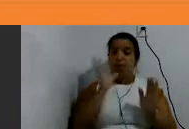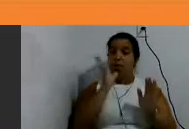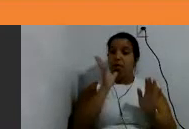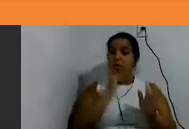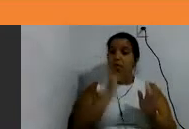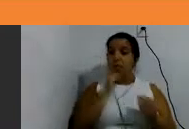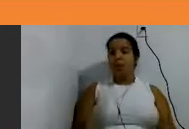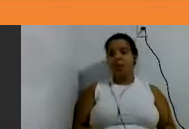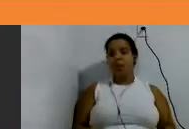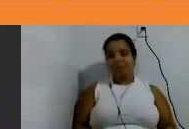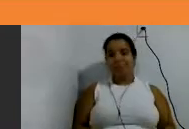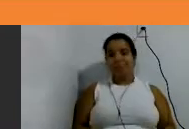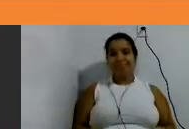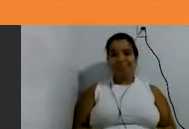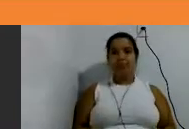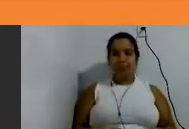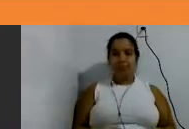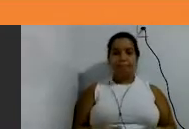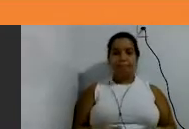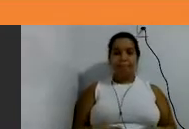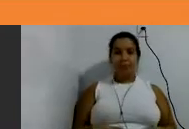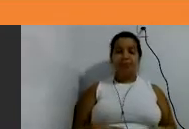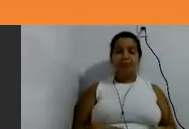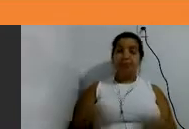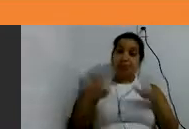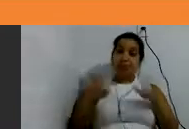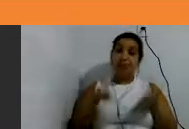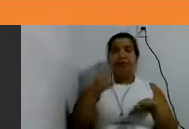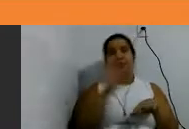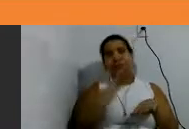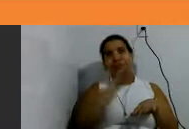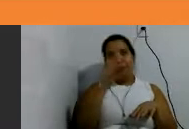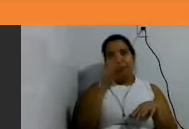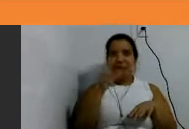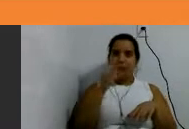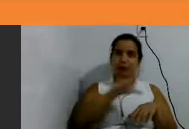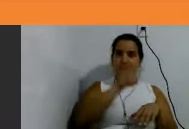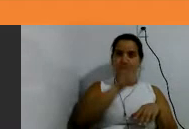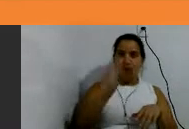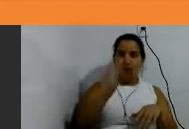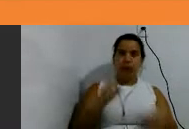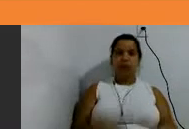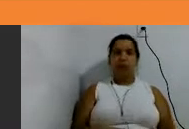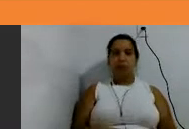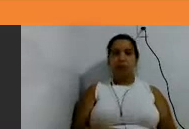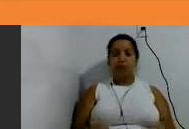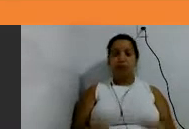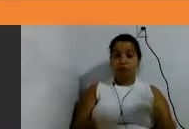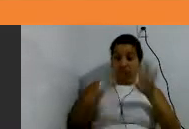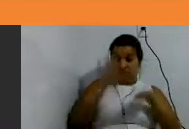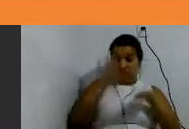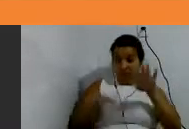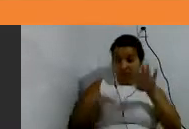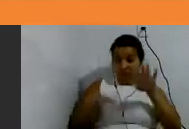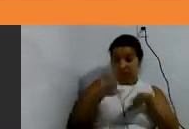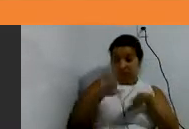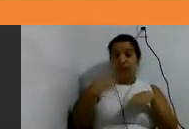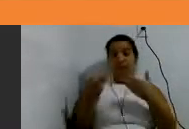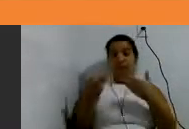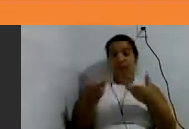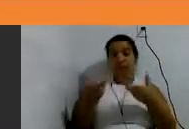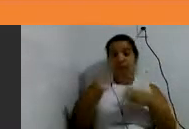O tempo. Então, uma cultura, às vezes, demora 5 dias, 7 dias. Isso dependendo até da carga parasitária. Se for